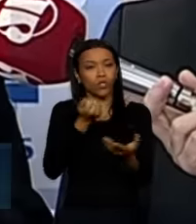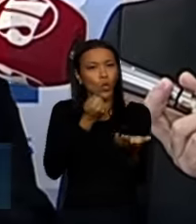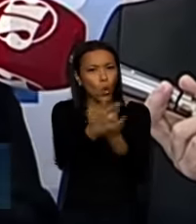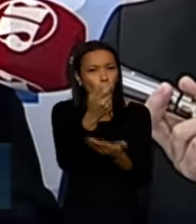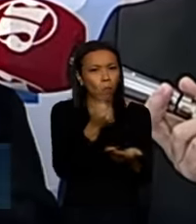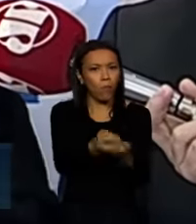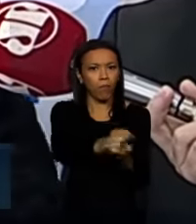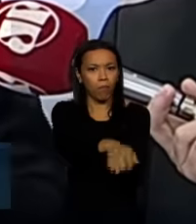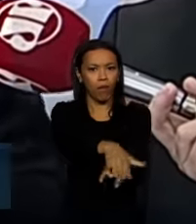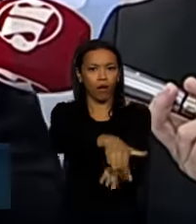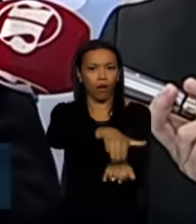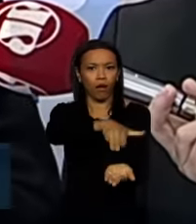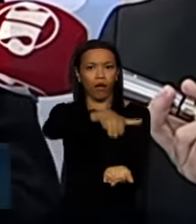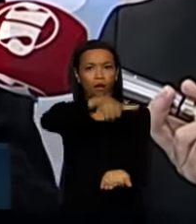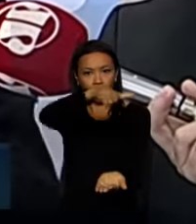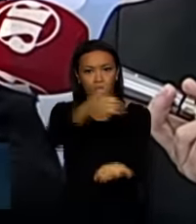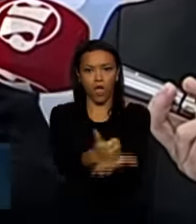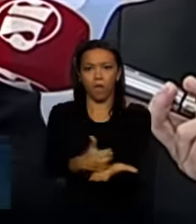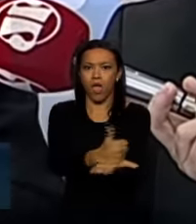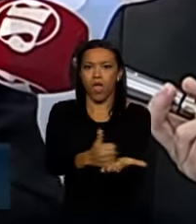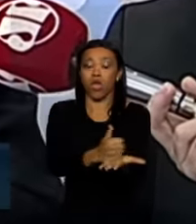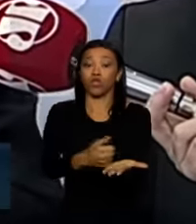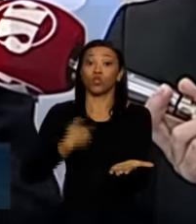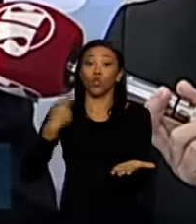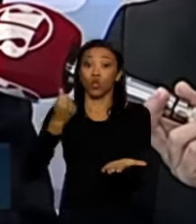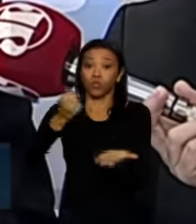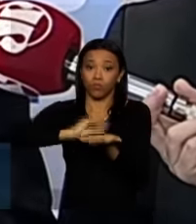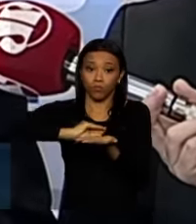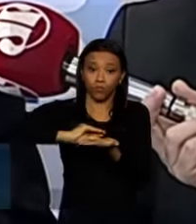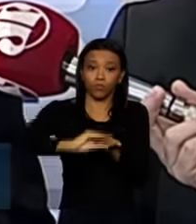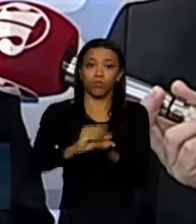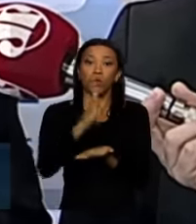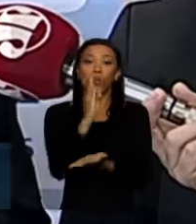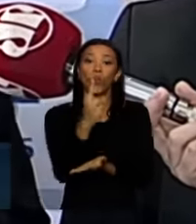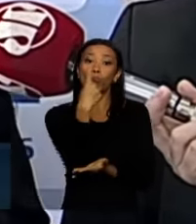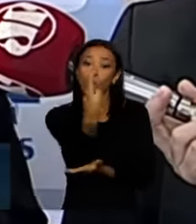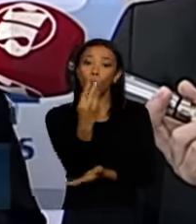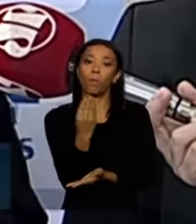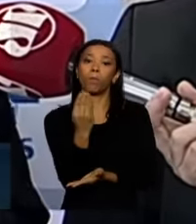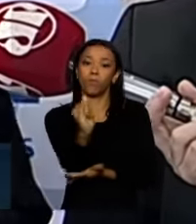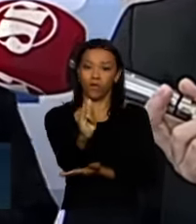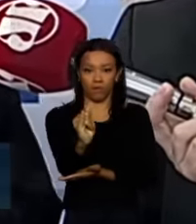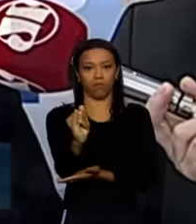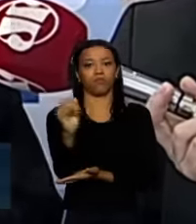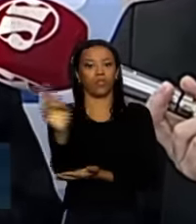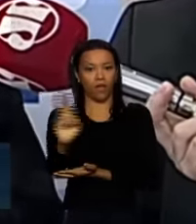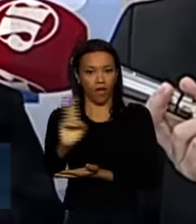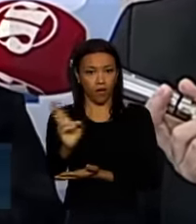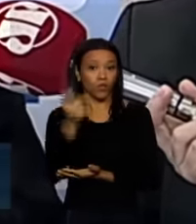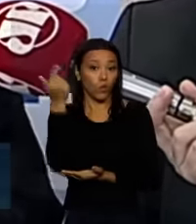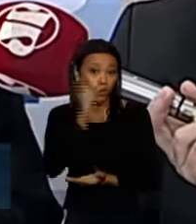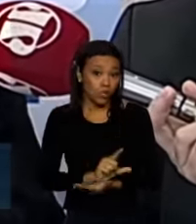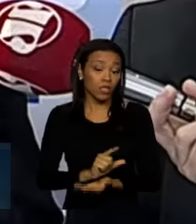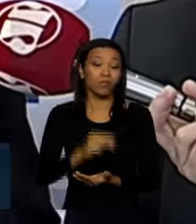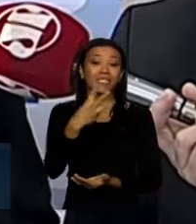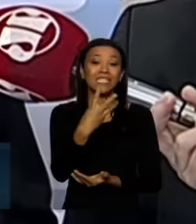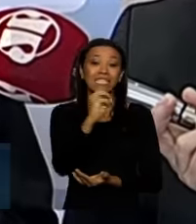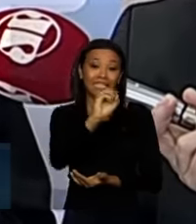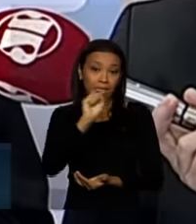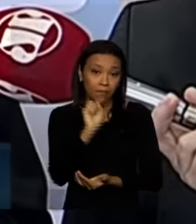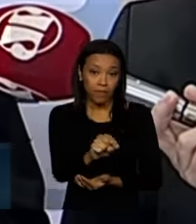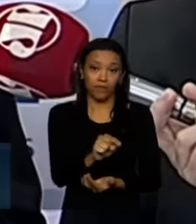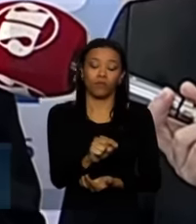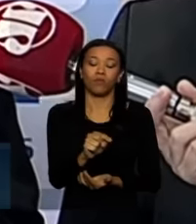grande escala estamos investindo R bilhão deais adquirimos R 30.000 tratamentos nós estamos